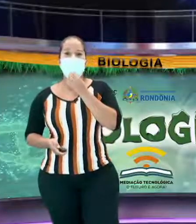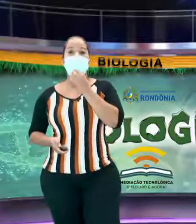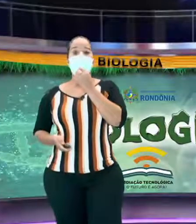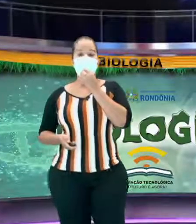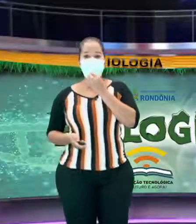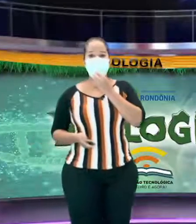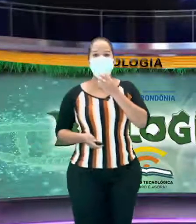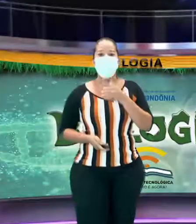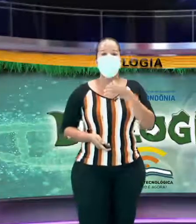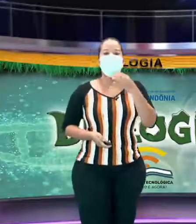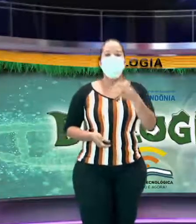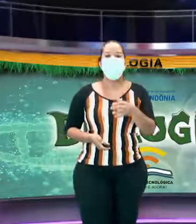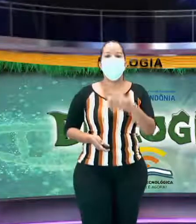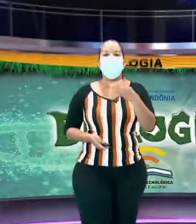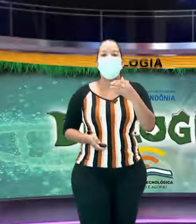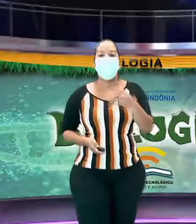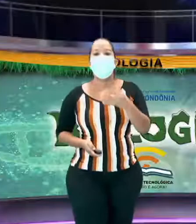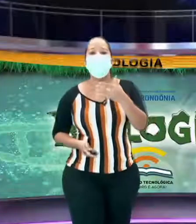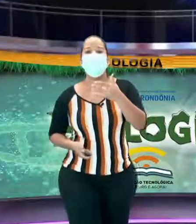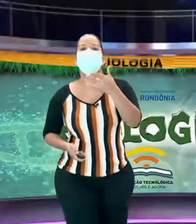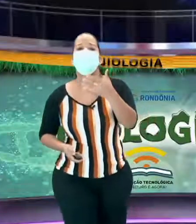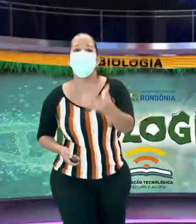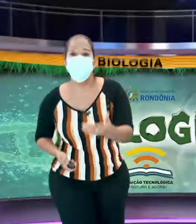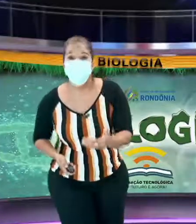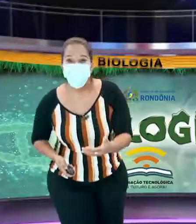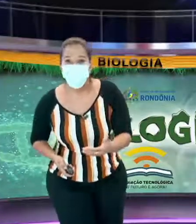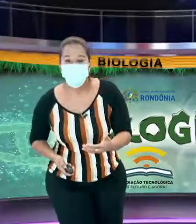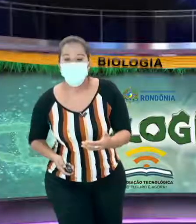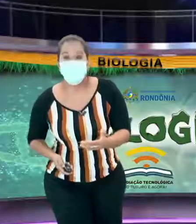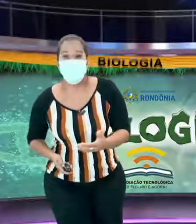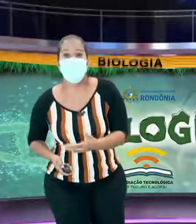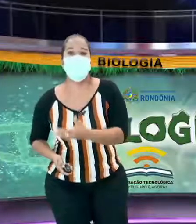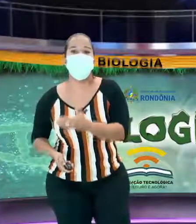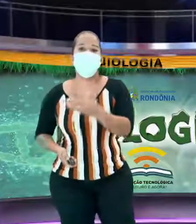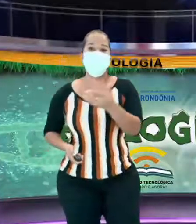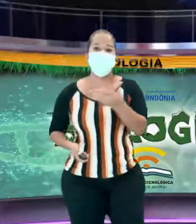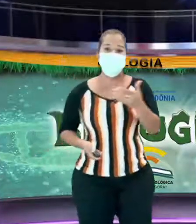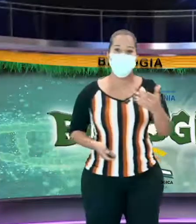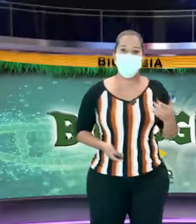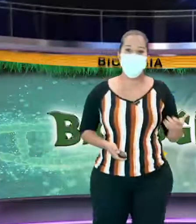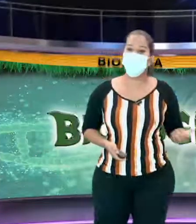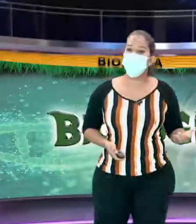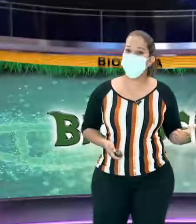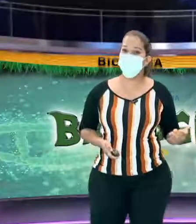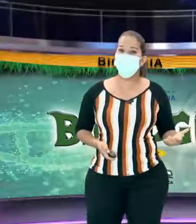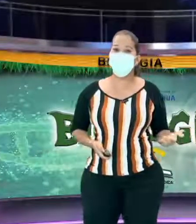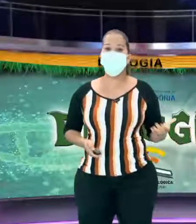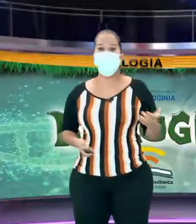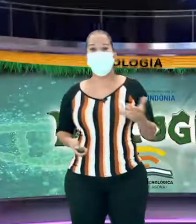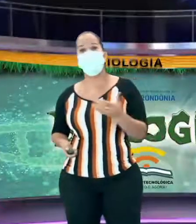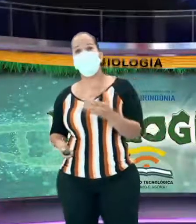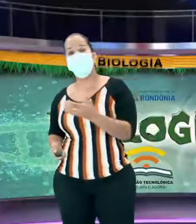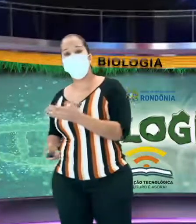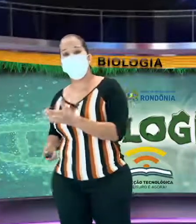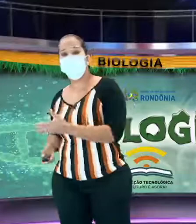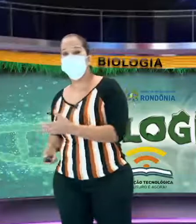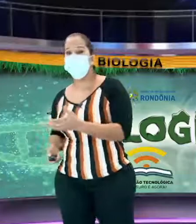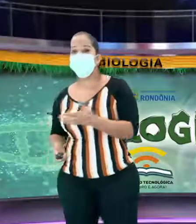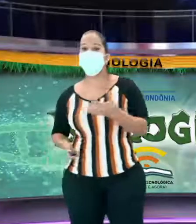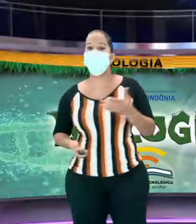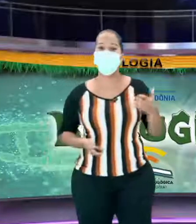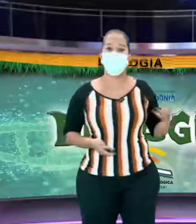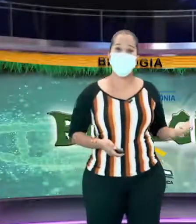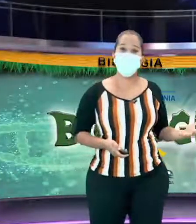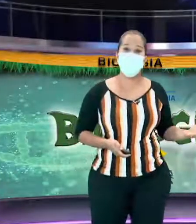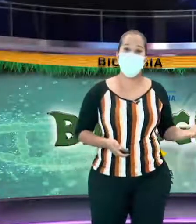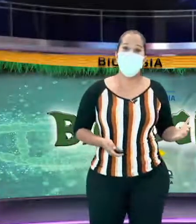tecnológica, sabe que há interações. Essas interações entre os seres vivos, entre aquilo que é vivo e